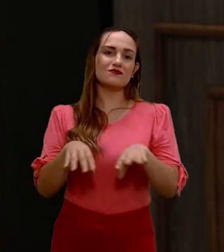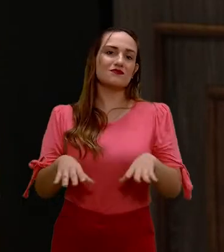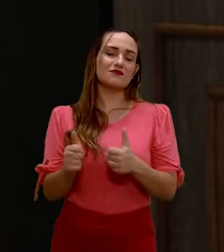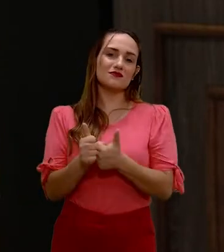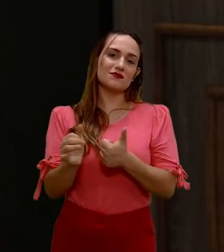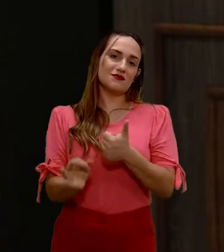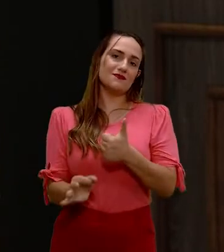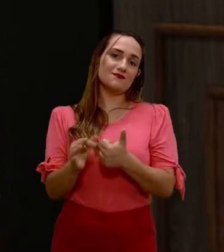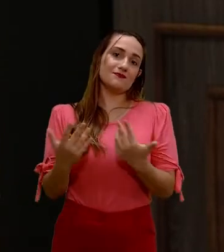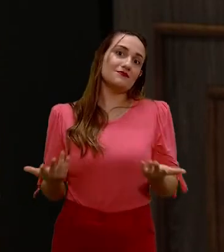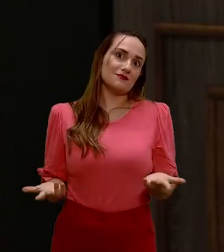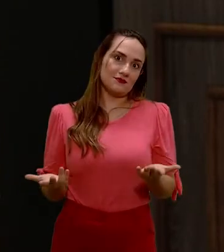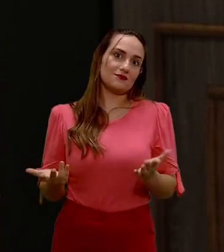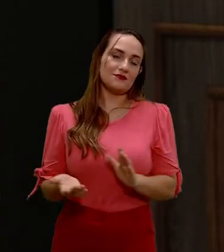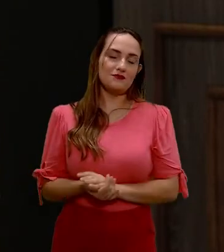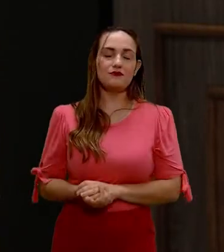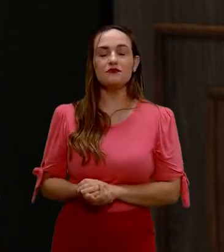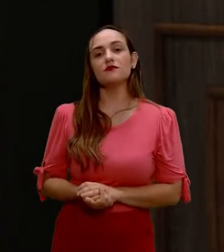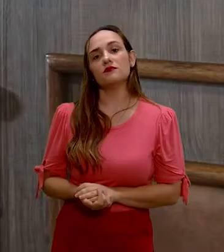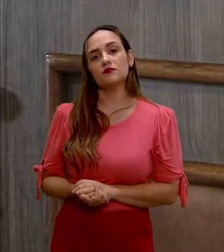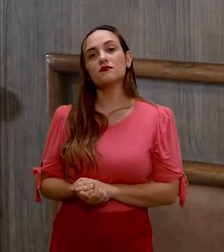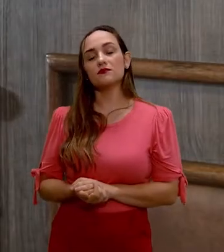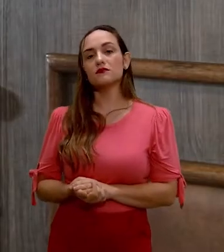impacte nos tributos.